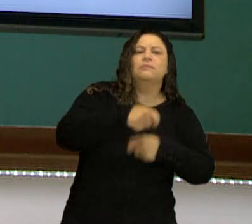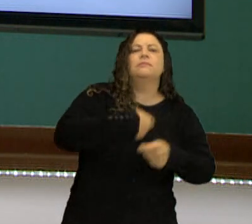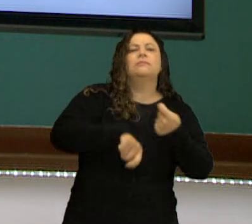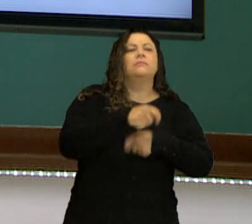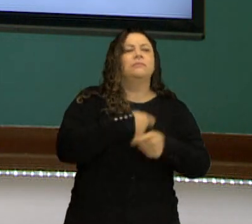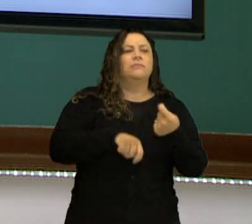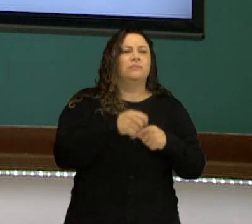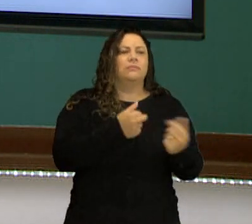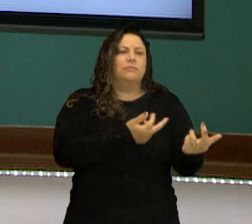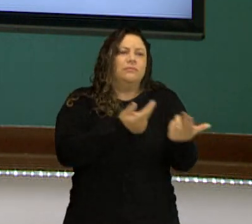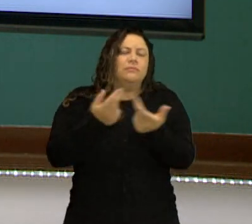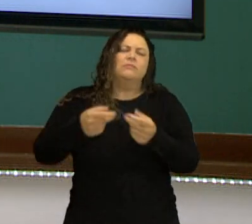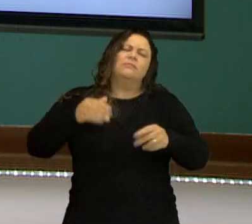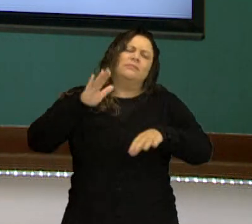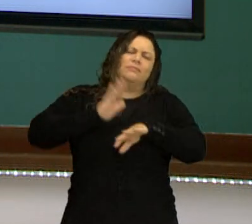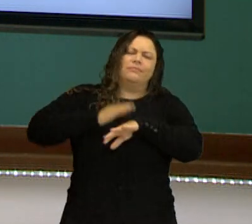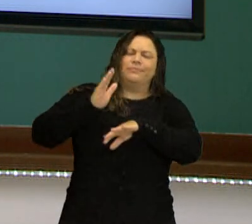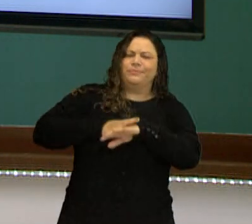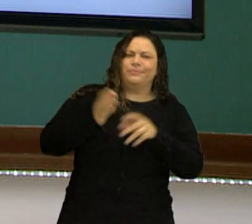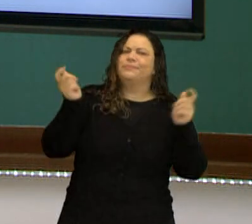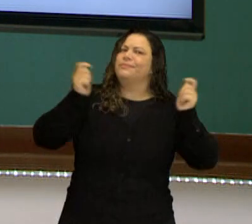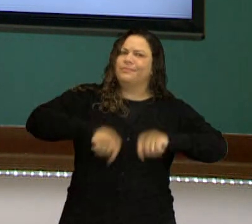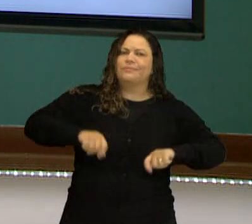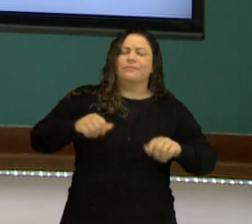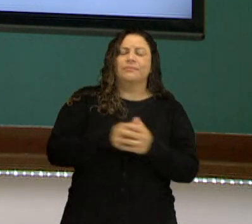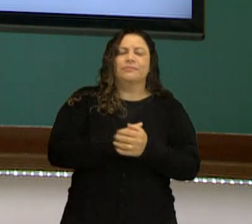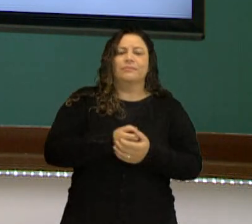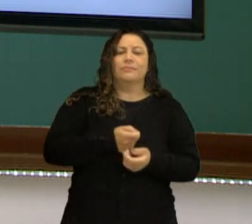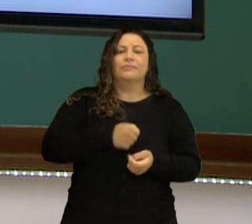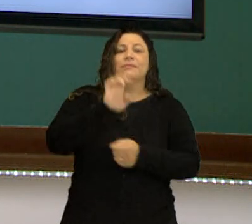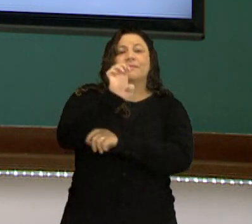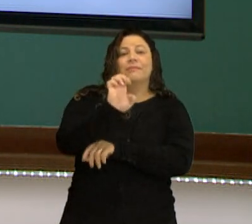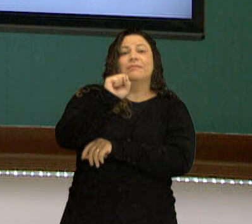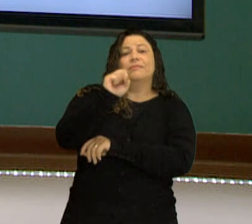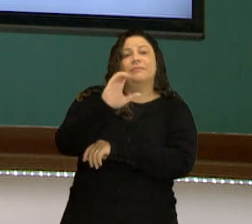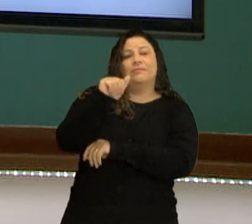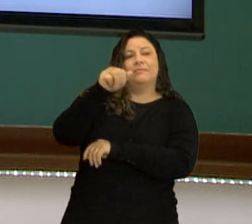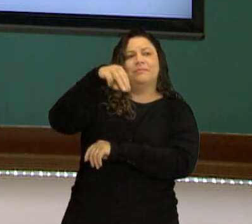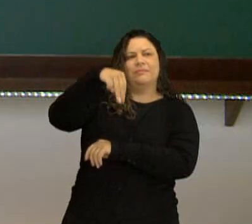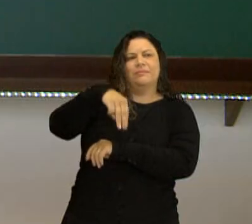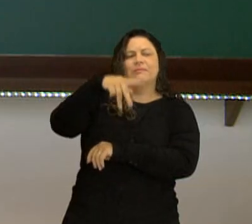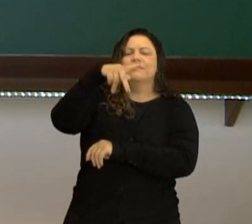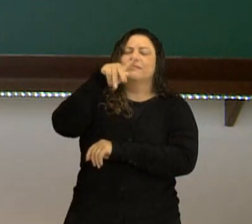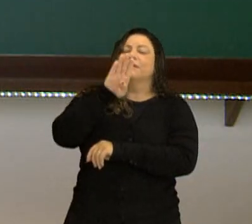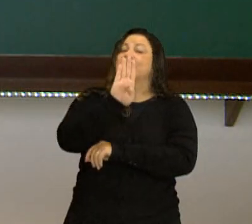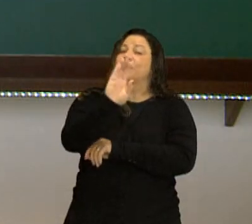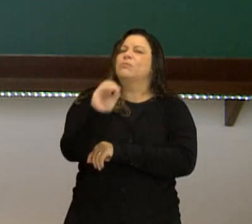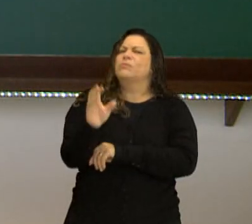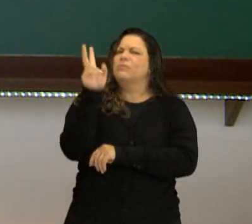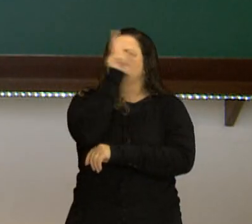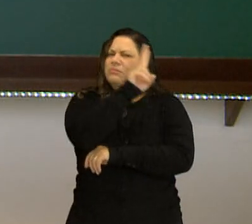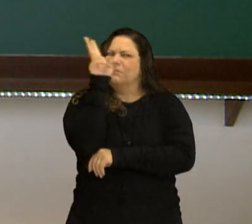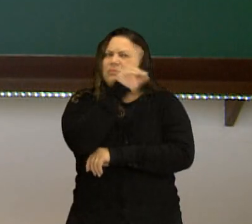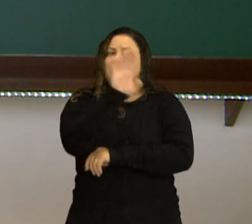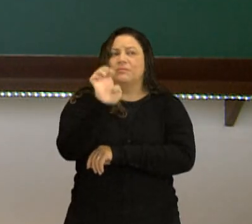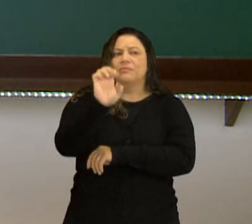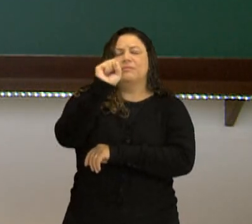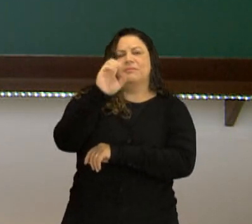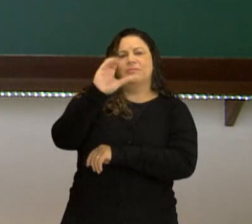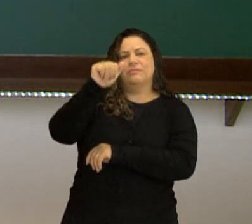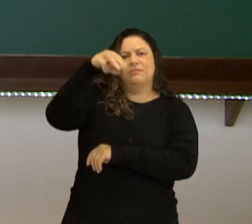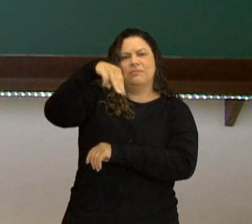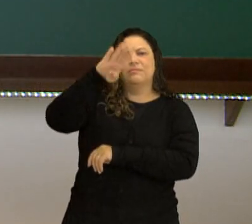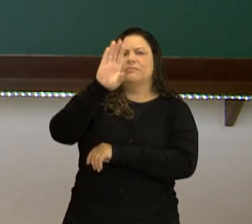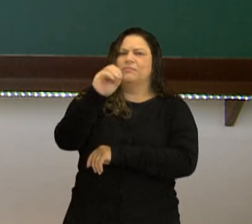Era mesmo geralmente utilizado o escambo. Você lembra o que era escambo? Né? O escambo foi muito comum aqui